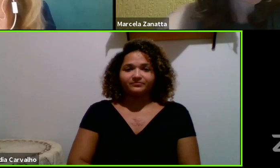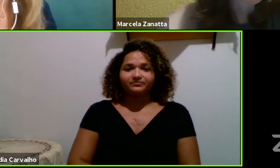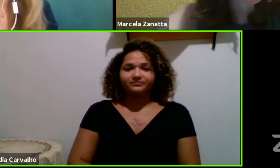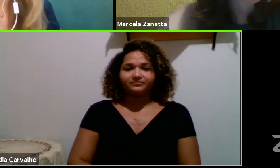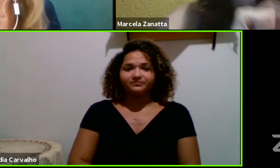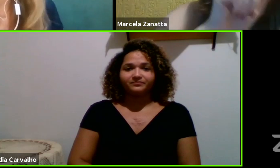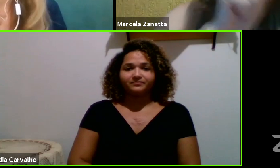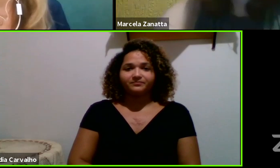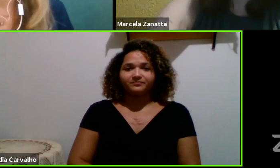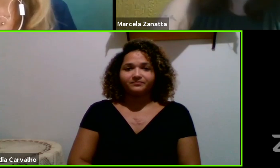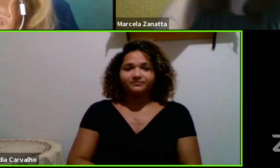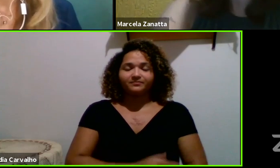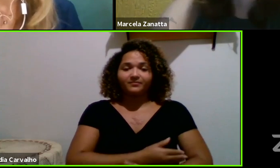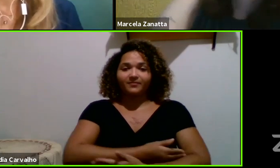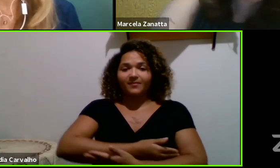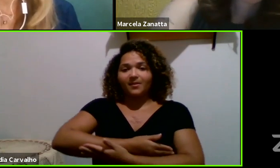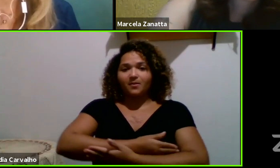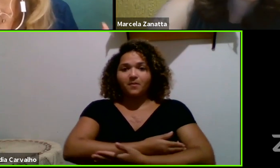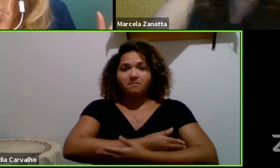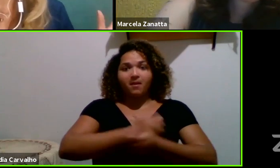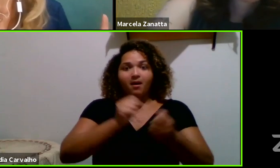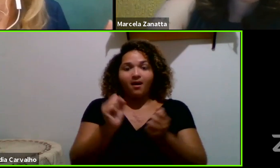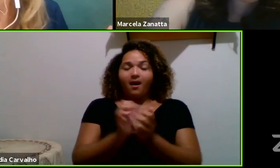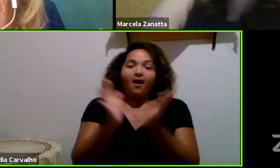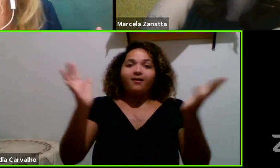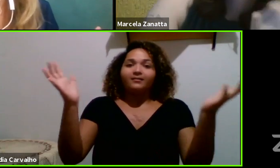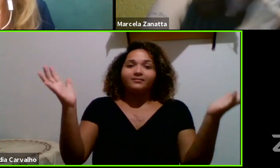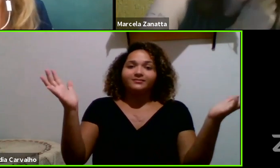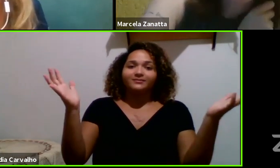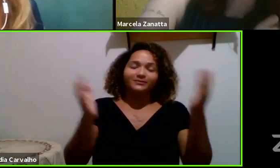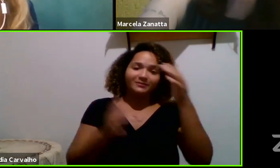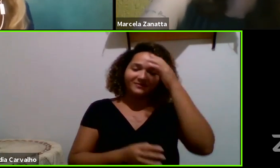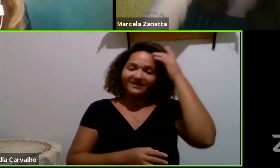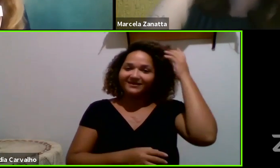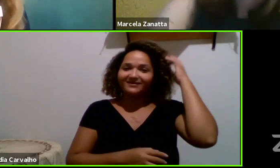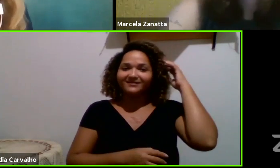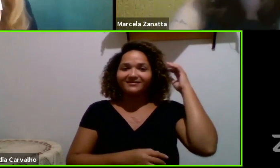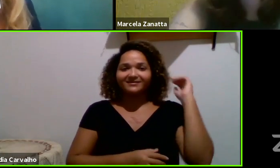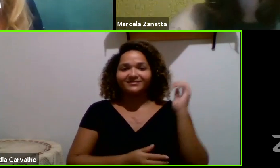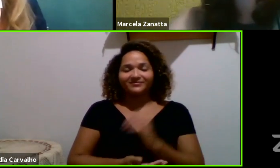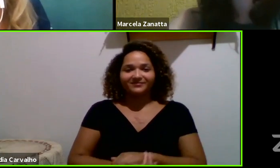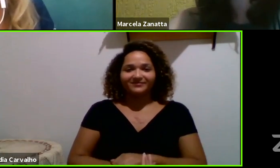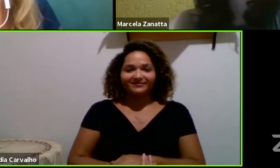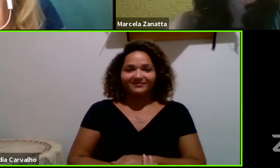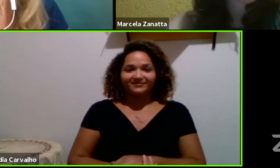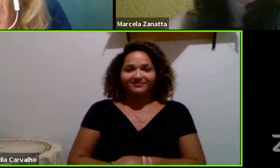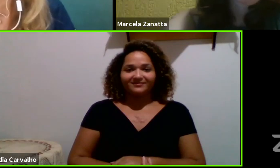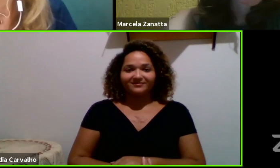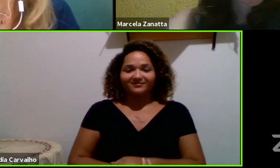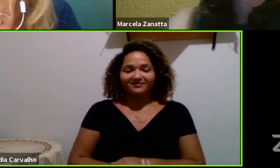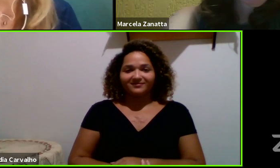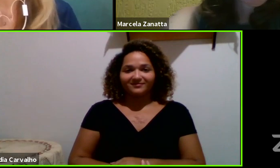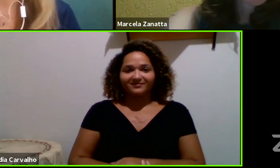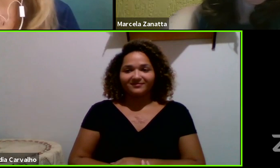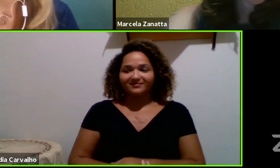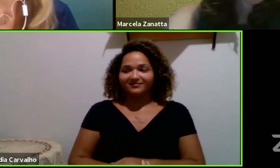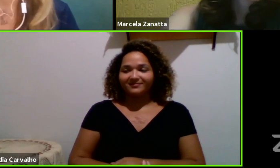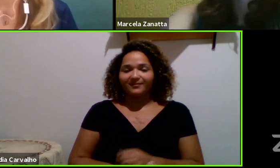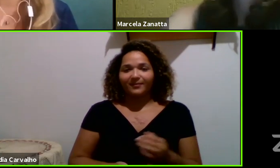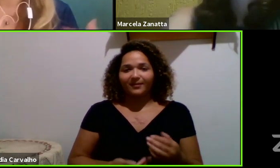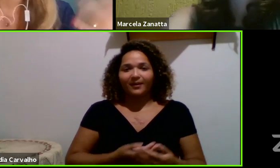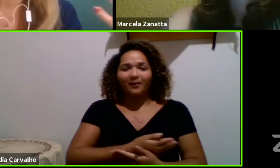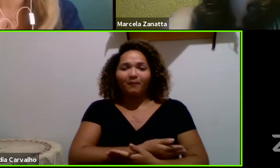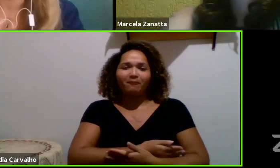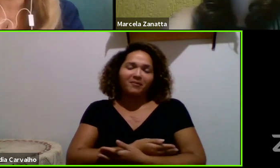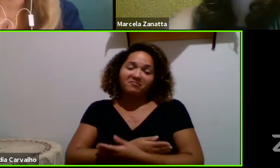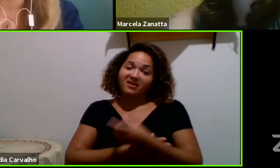É um bebê surpresa, voltou, é um bebê surpresa, é um bebê que ela não sabe